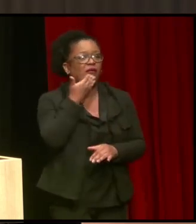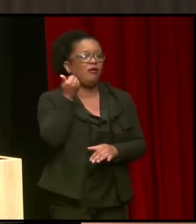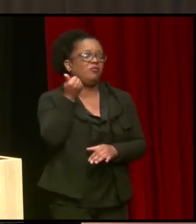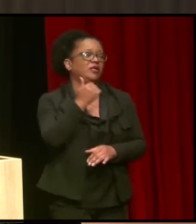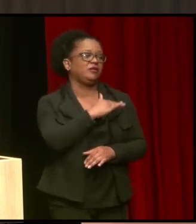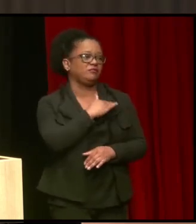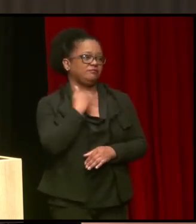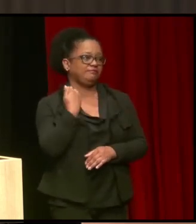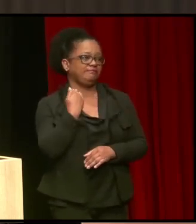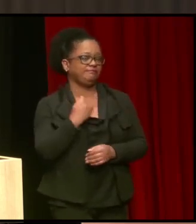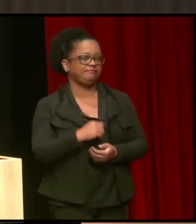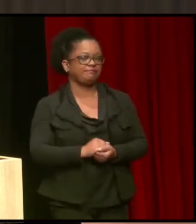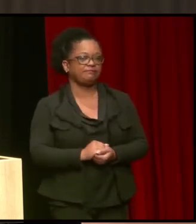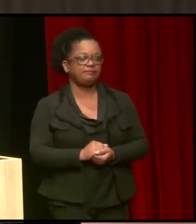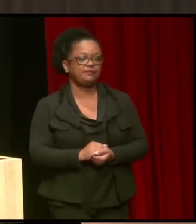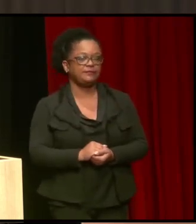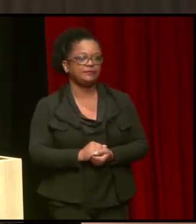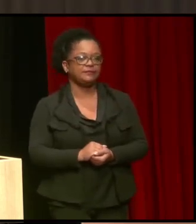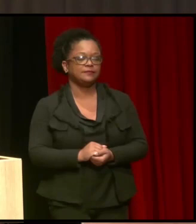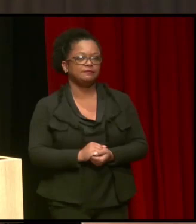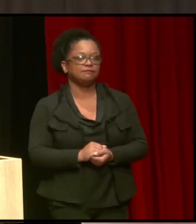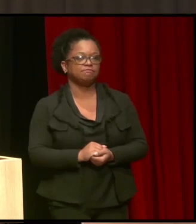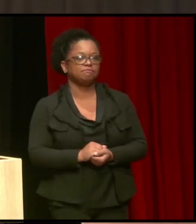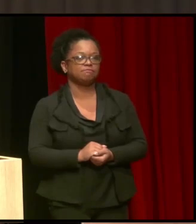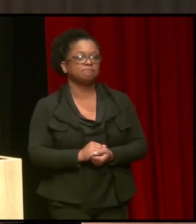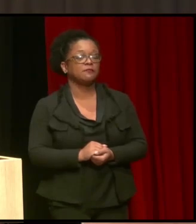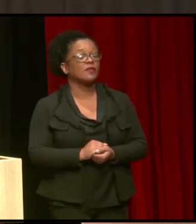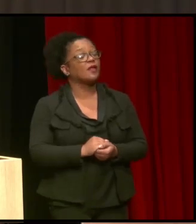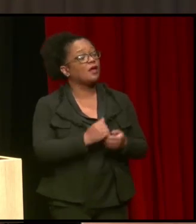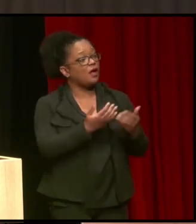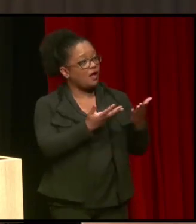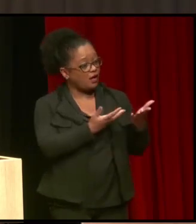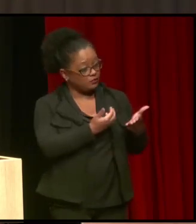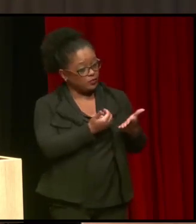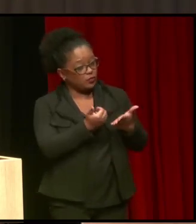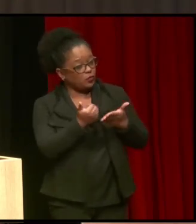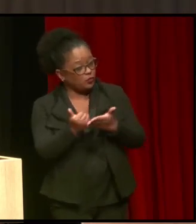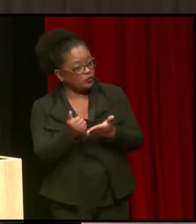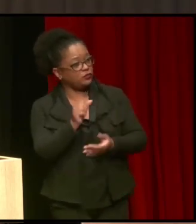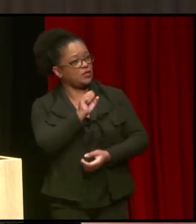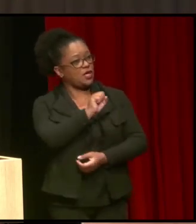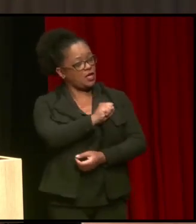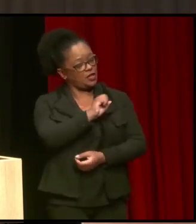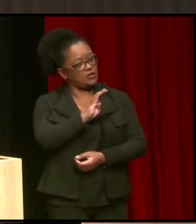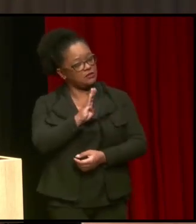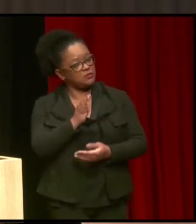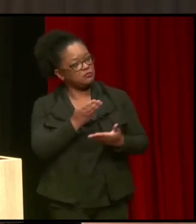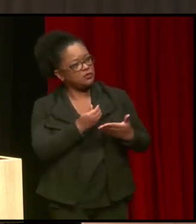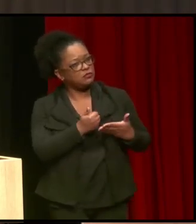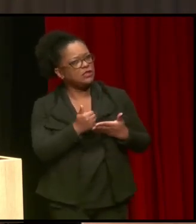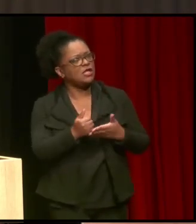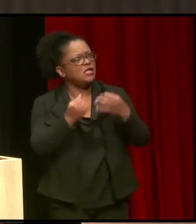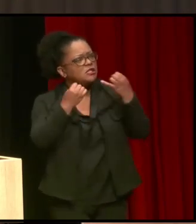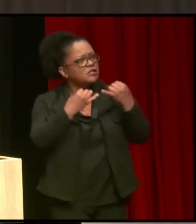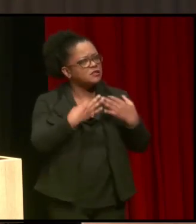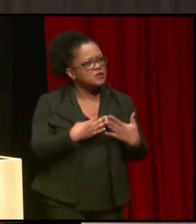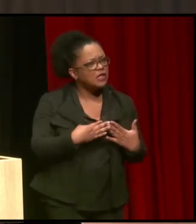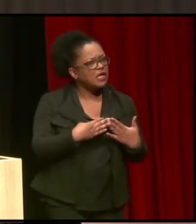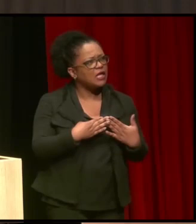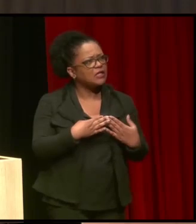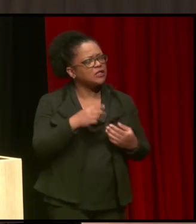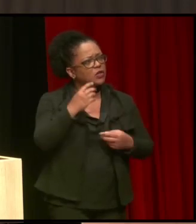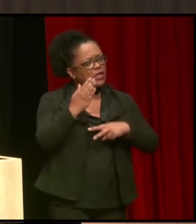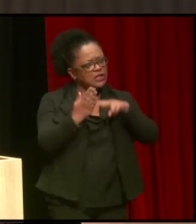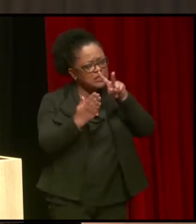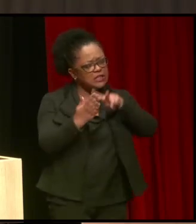cego. E aí ele disse, aí me levaram para uma reunião da Sociedade Bíblica e me falaram que eu podia ler em